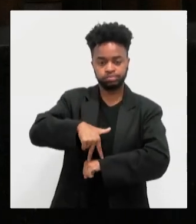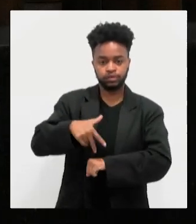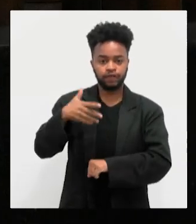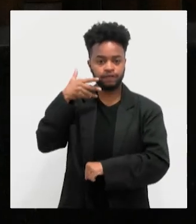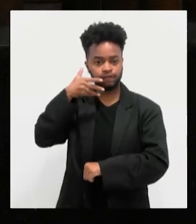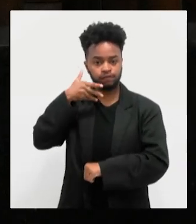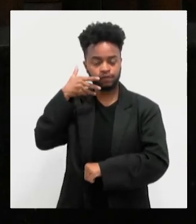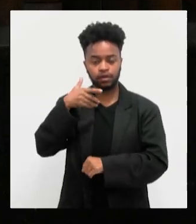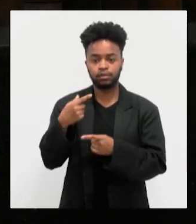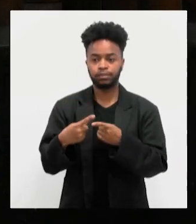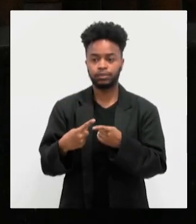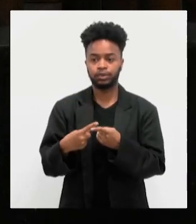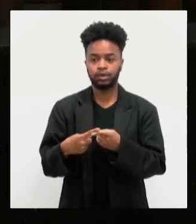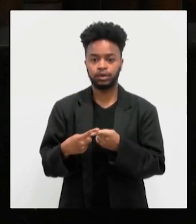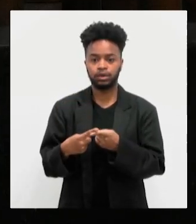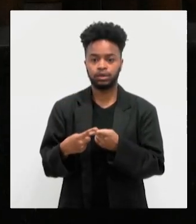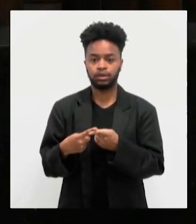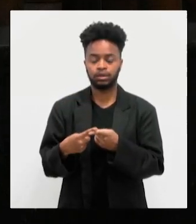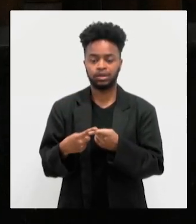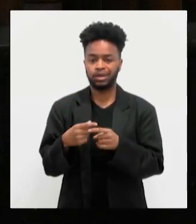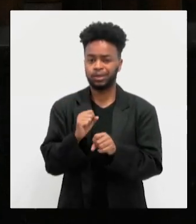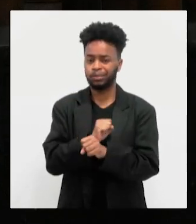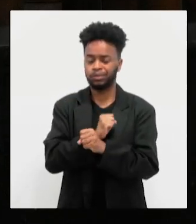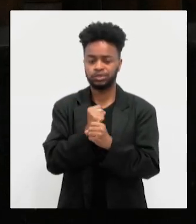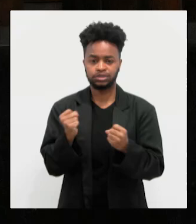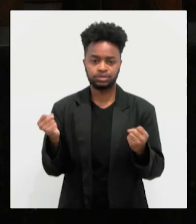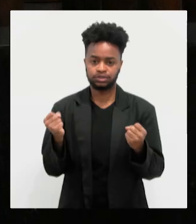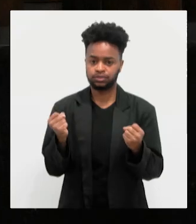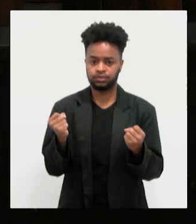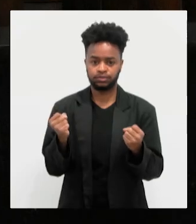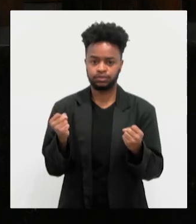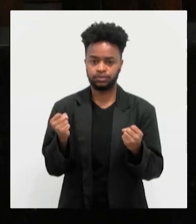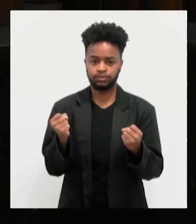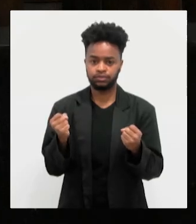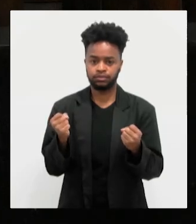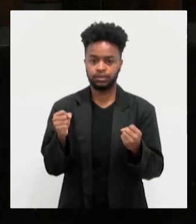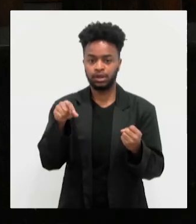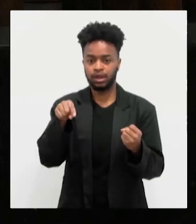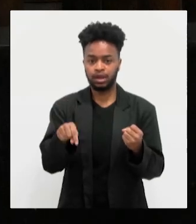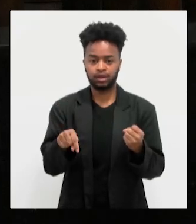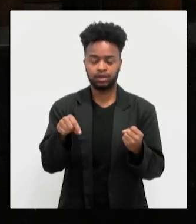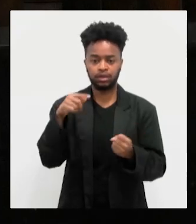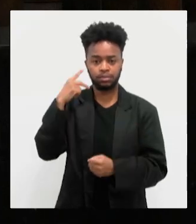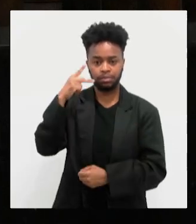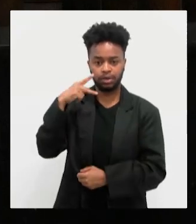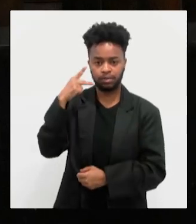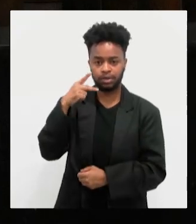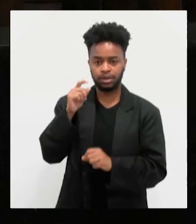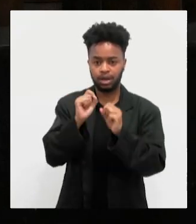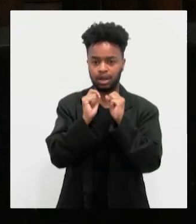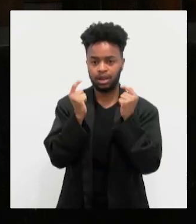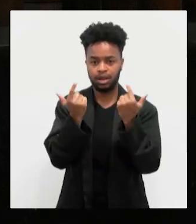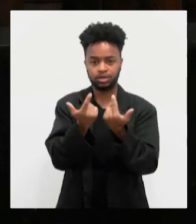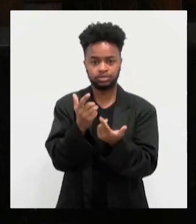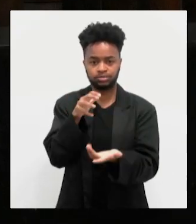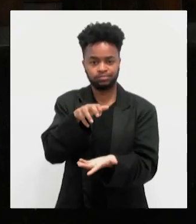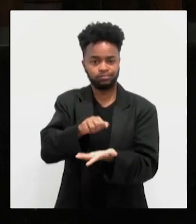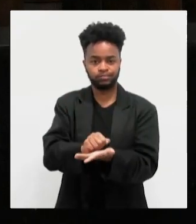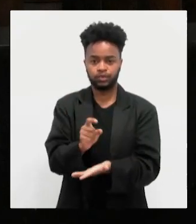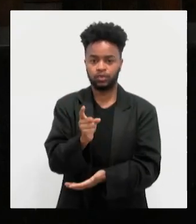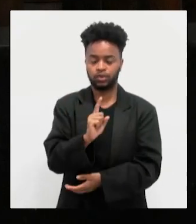porque seria impossível o Parlamento Fluminense não